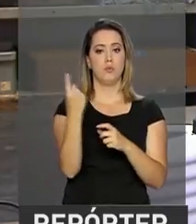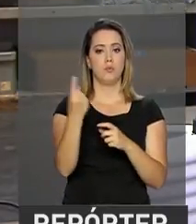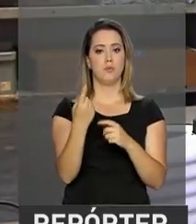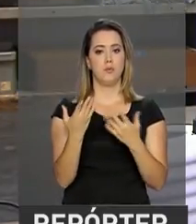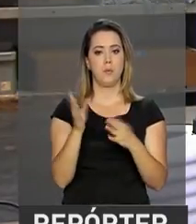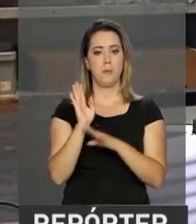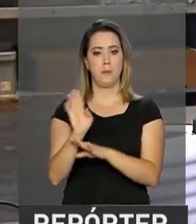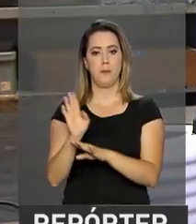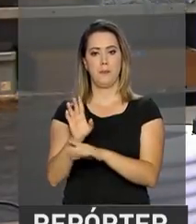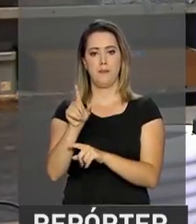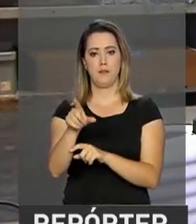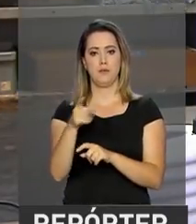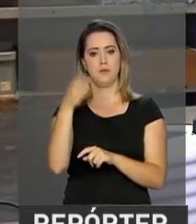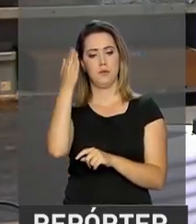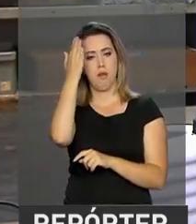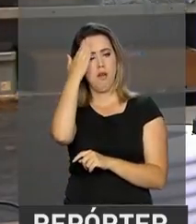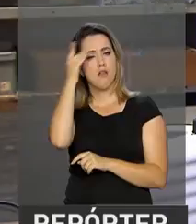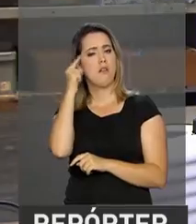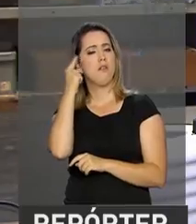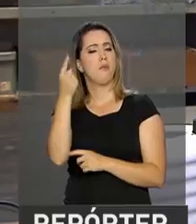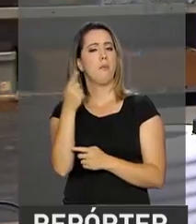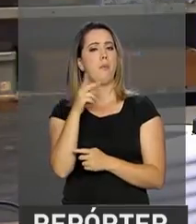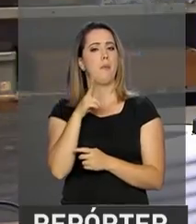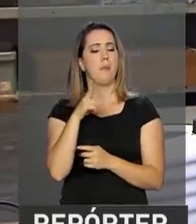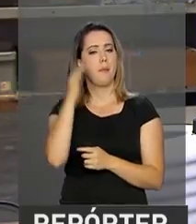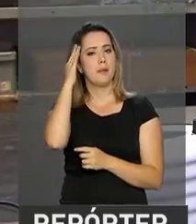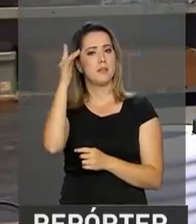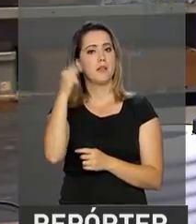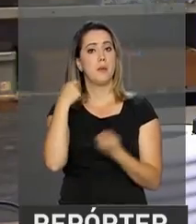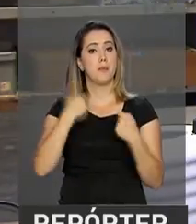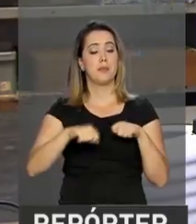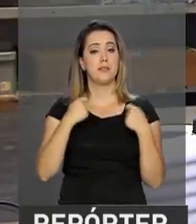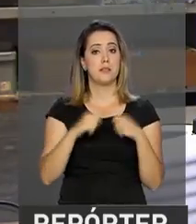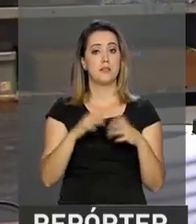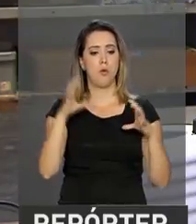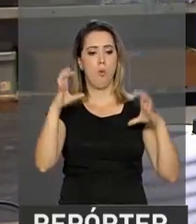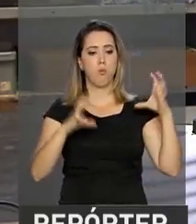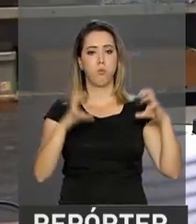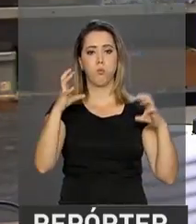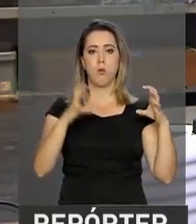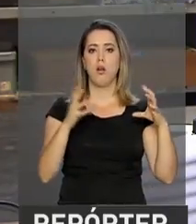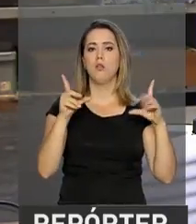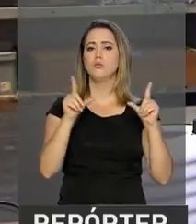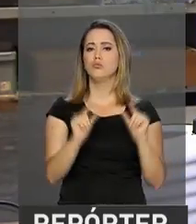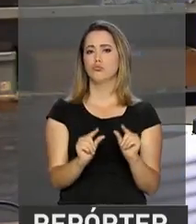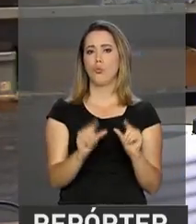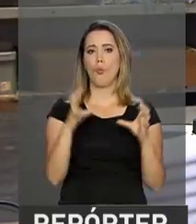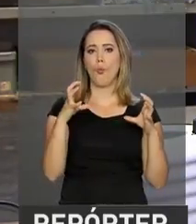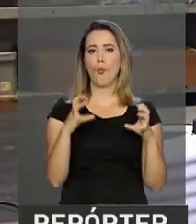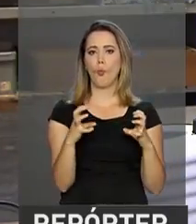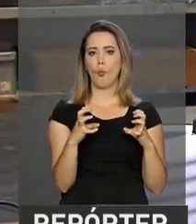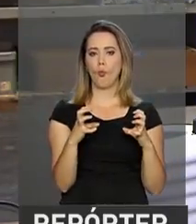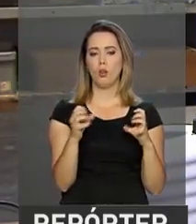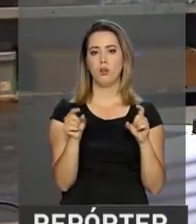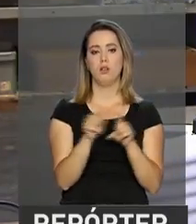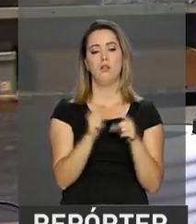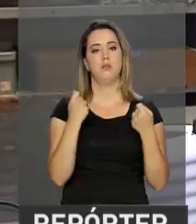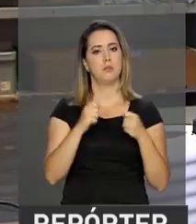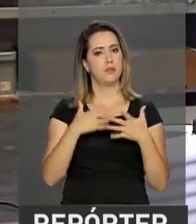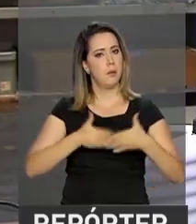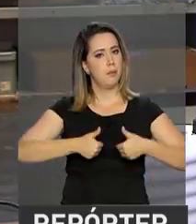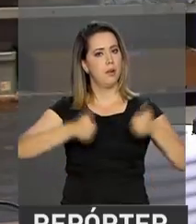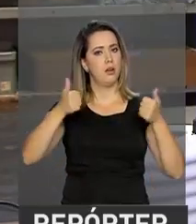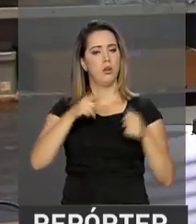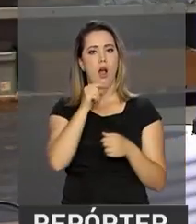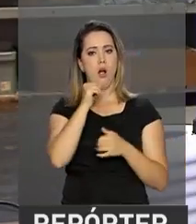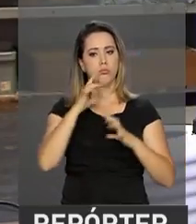o que ajudaria a vamos pensar a escola precisam está a comunidade baixo vamos ver que a gente pode fazer pra ter uma idade onde